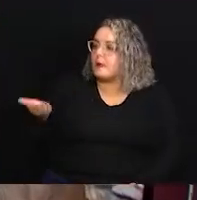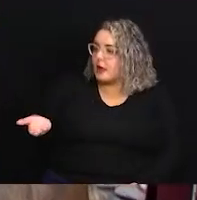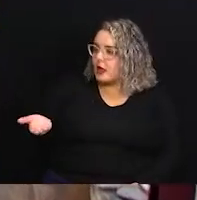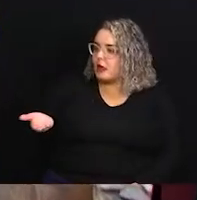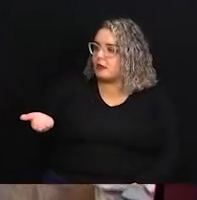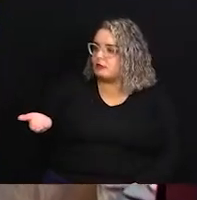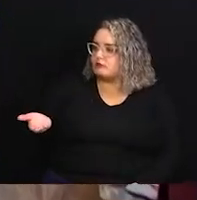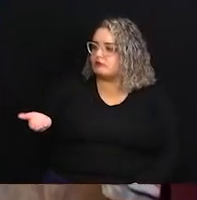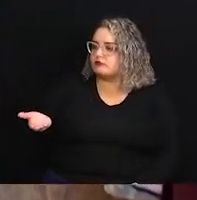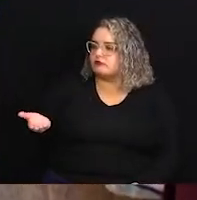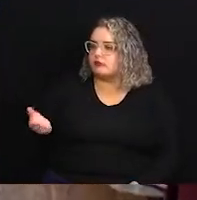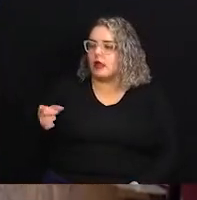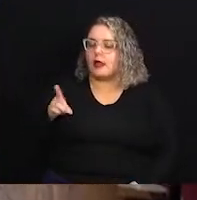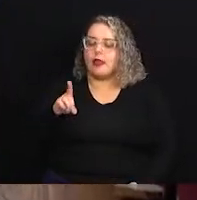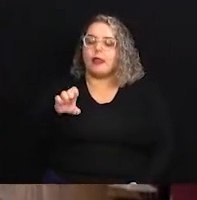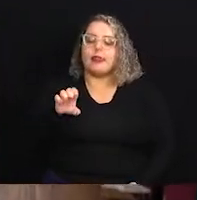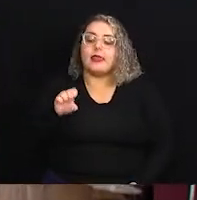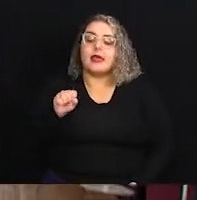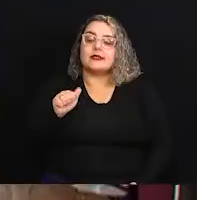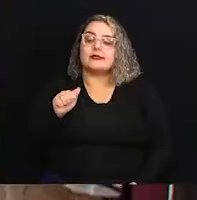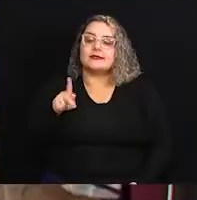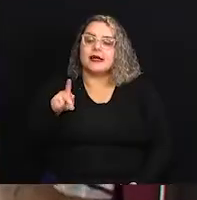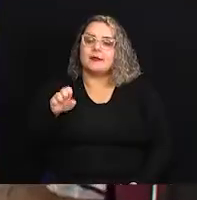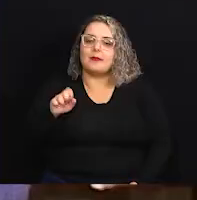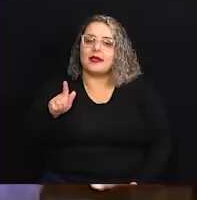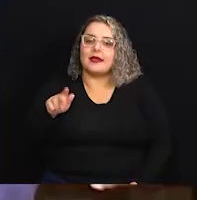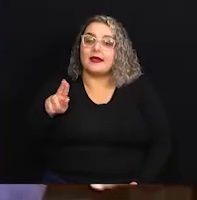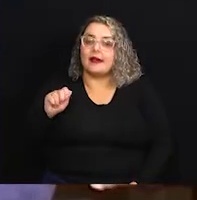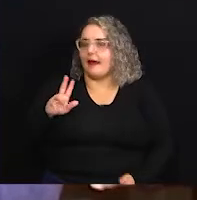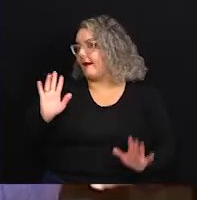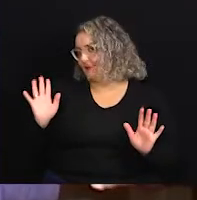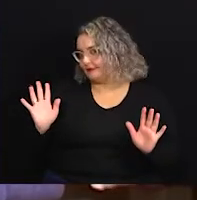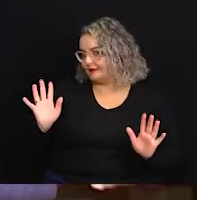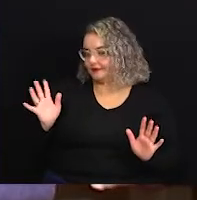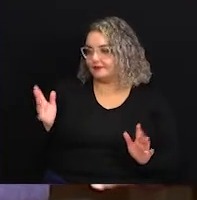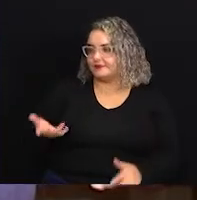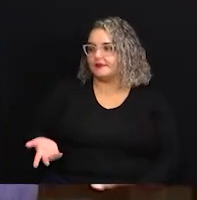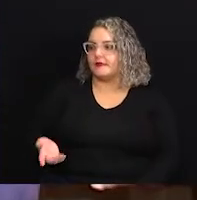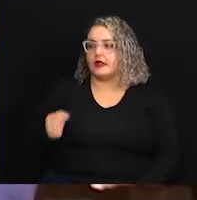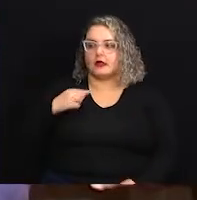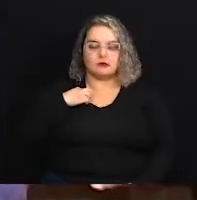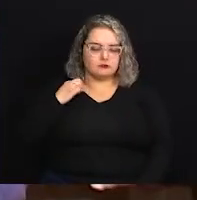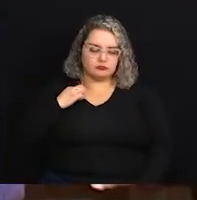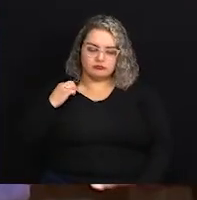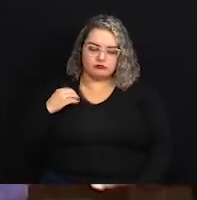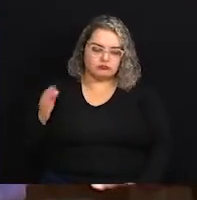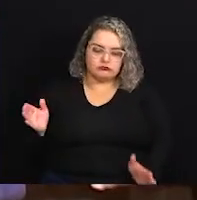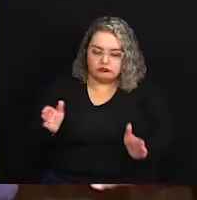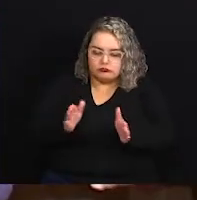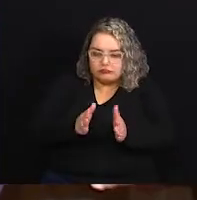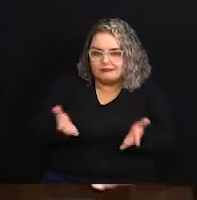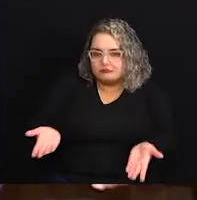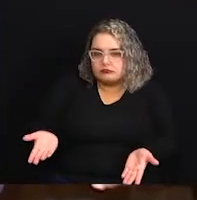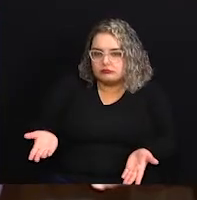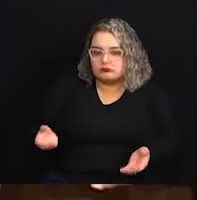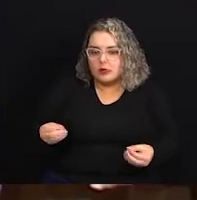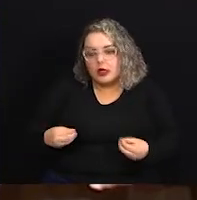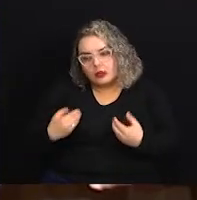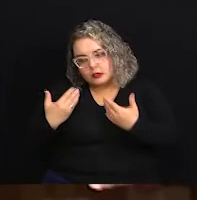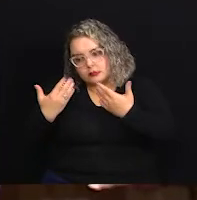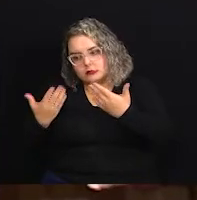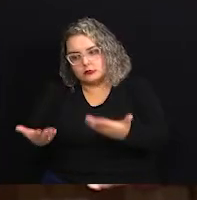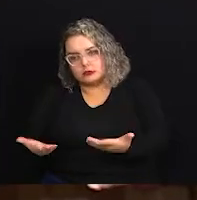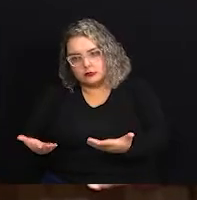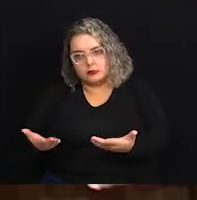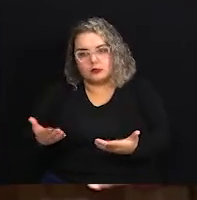para você desapegar, digamos assim? No meu caso, aquelas peças que porventura não servem mais, normalmente eu